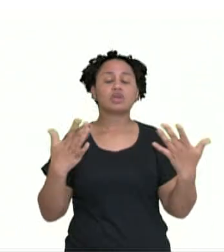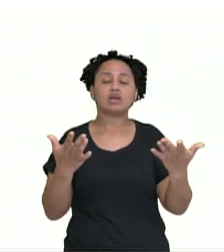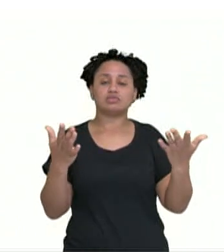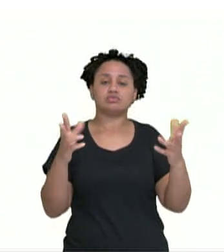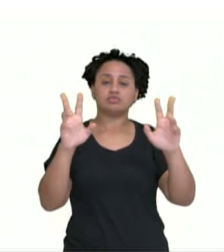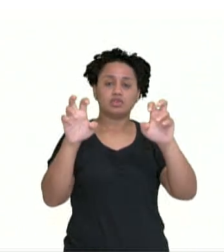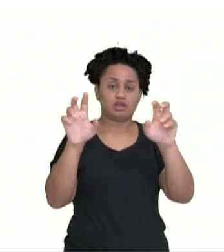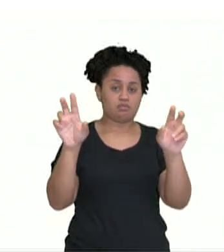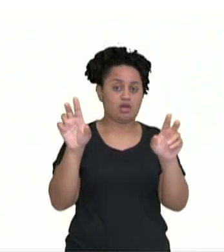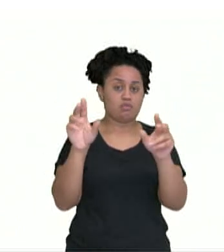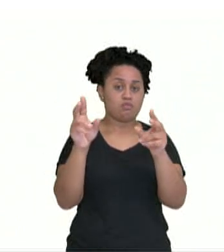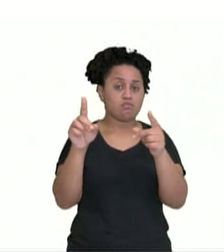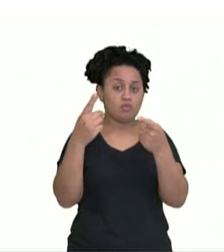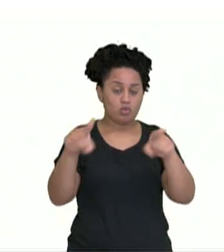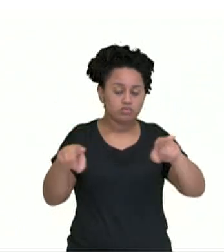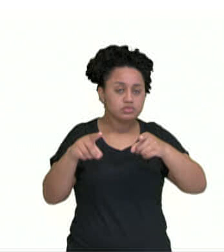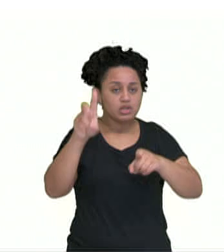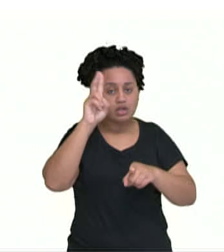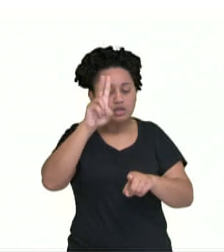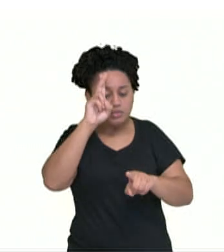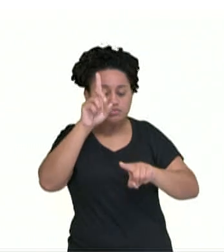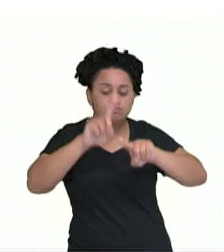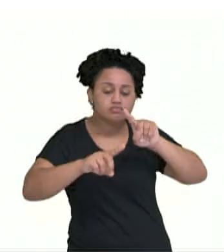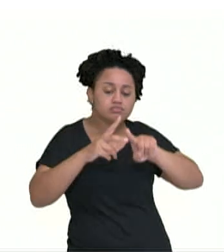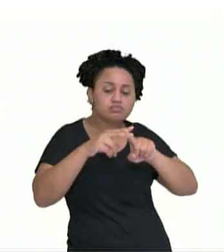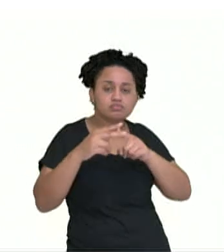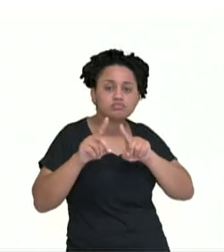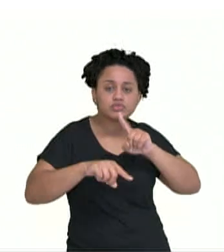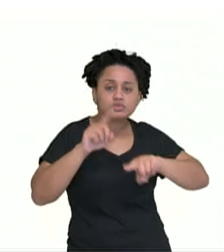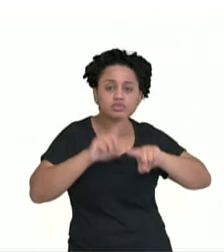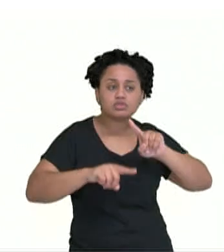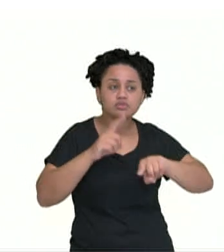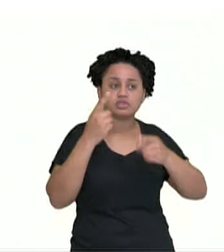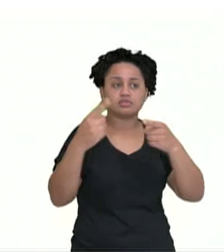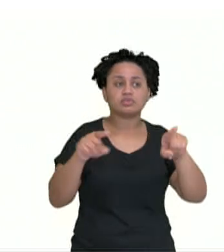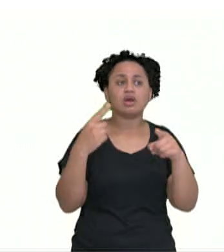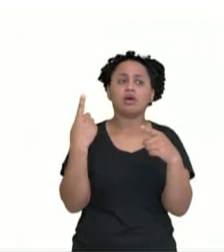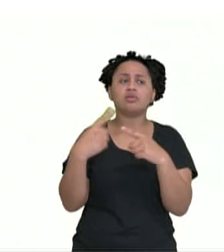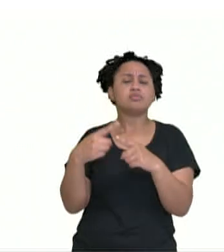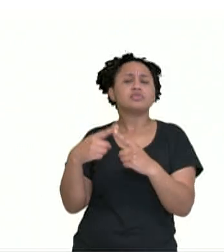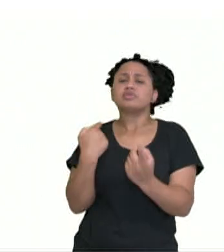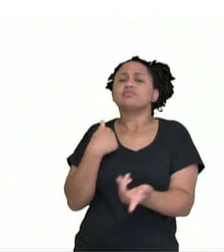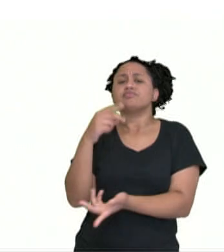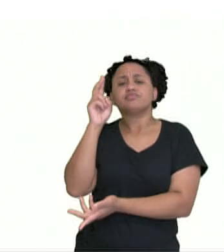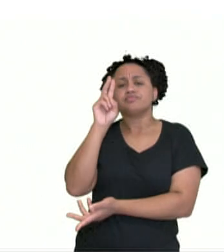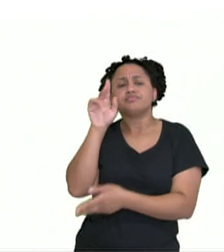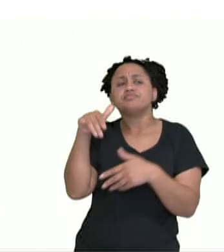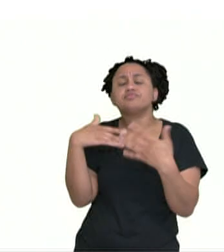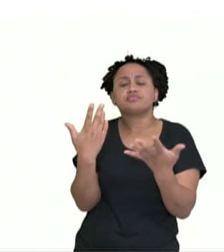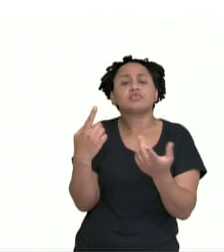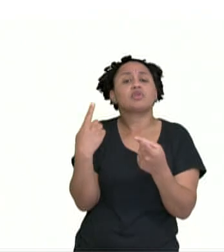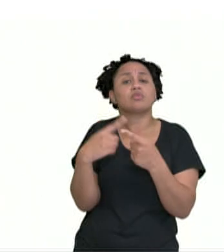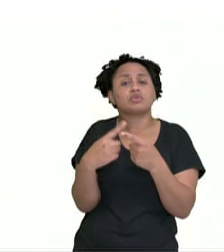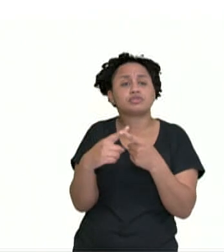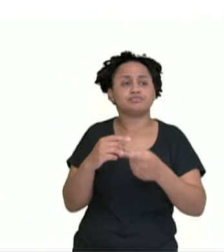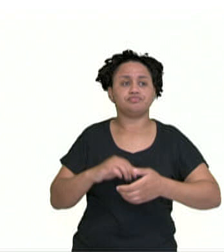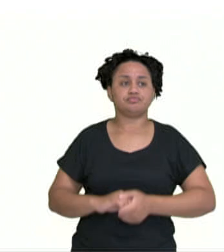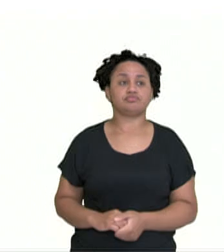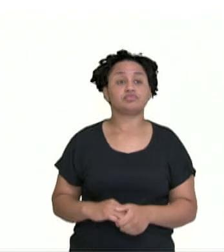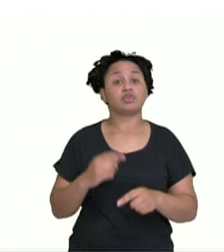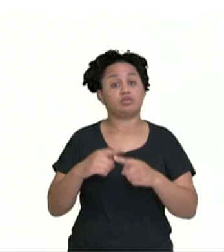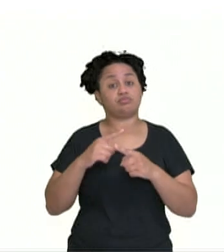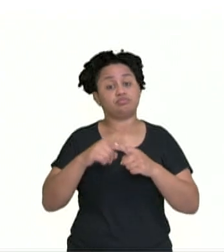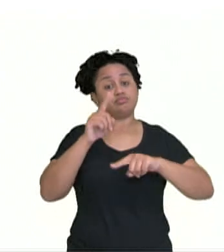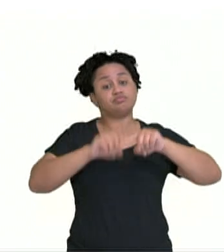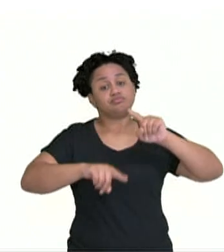logo lembramos dos instrumentos musicais. E por que será que lembramos deles? Porque são eles